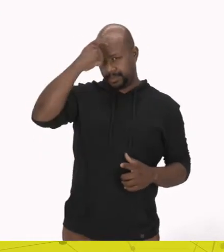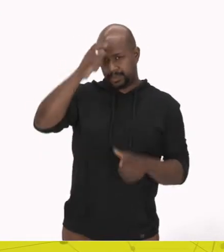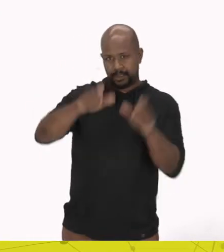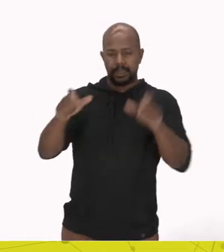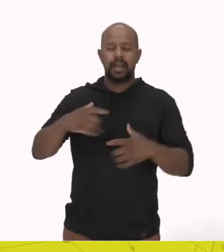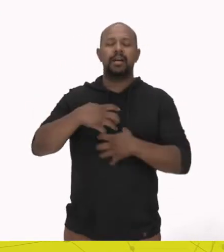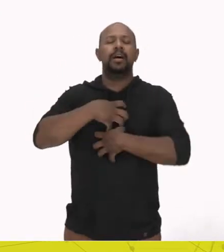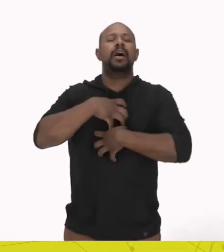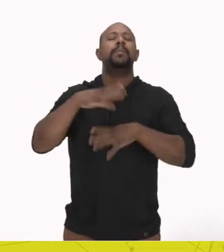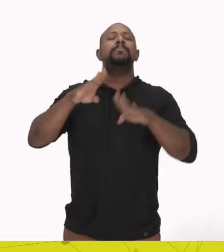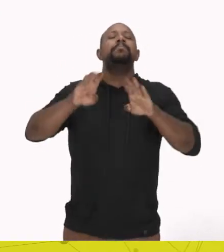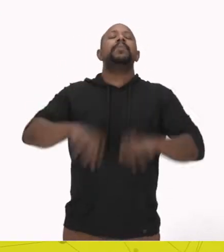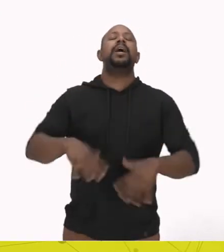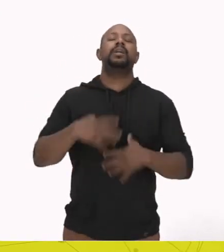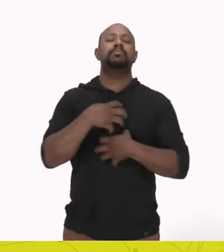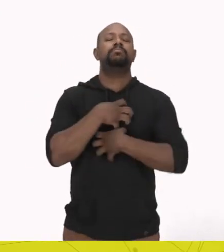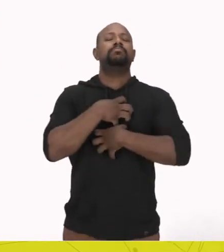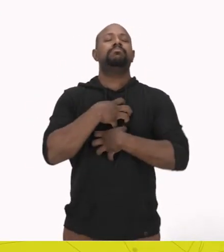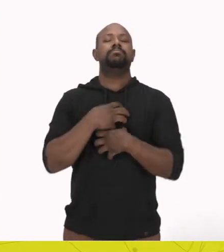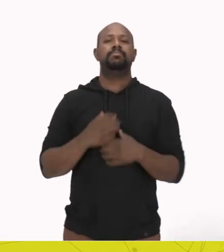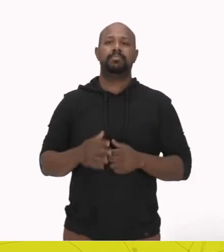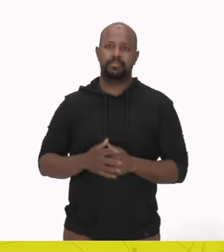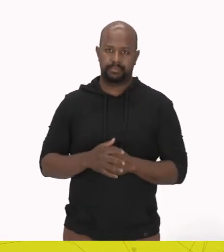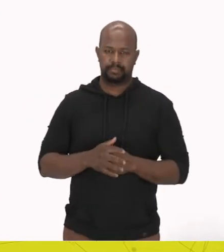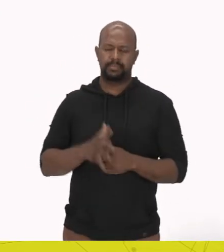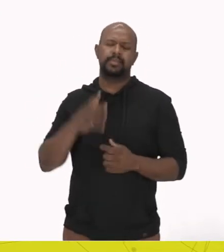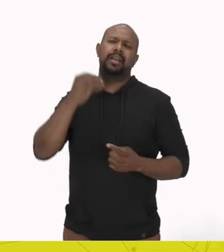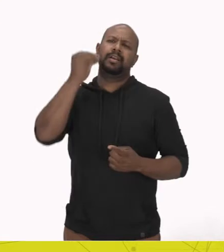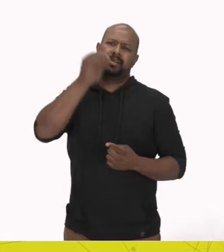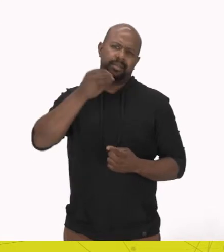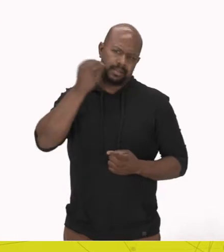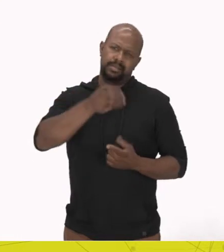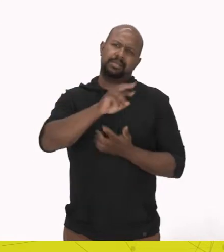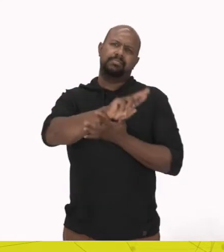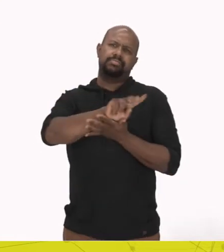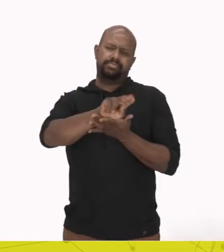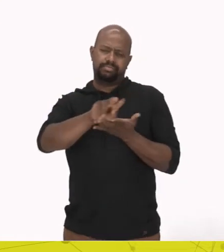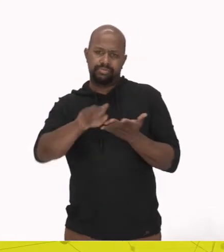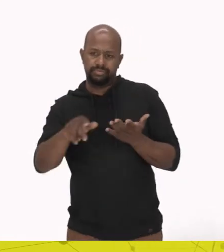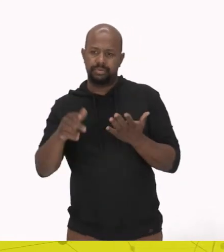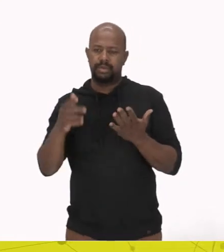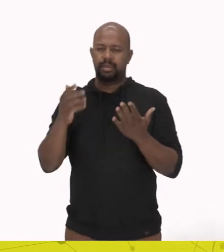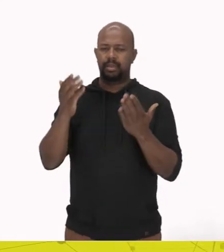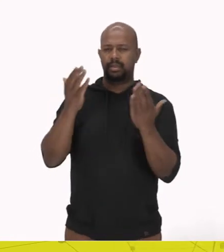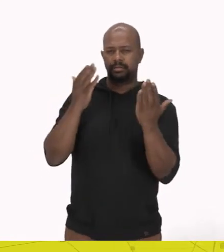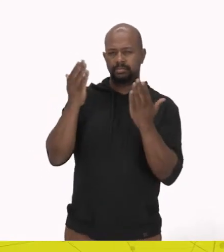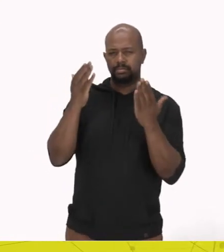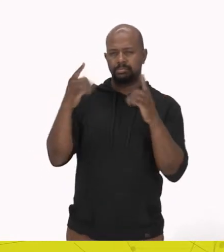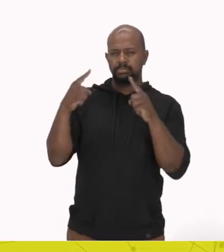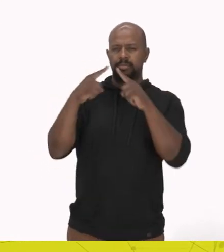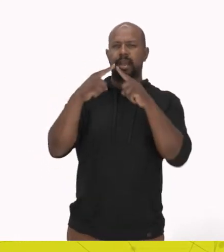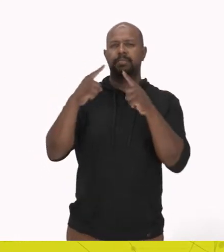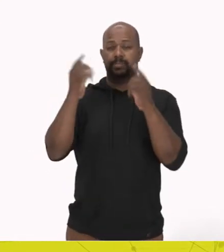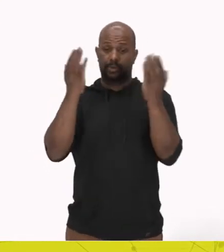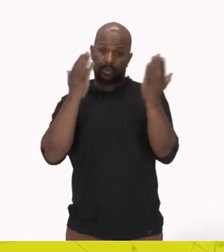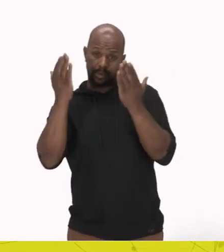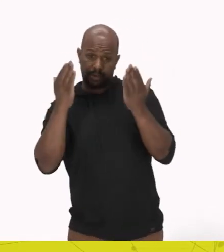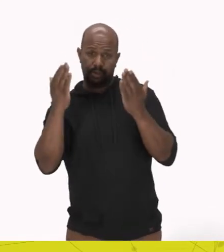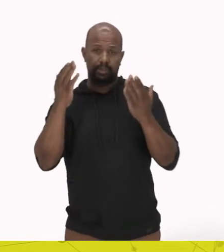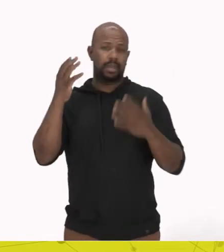saúde mental e bem-estar. Essas vivências e a aproximação com a psicologia,